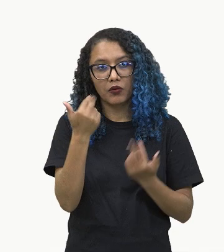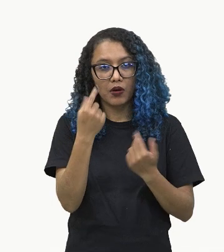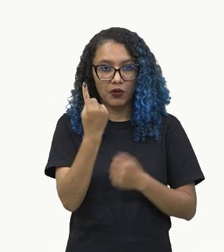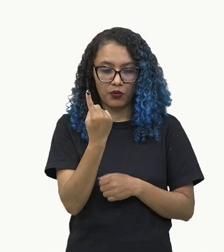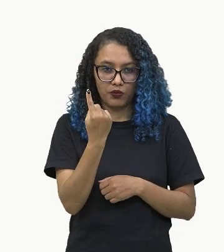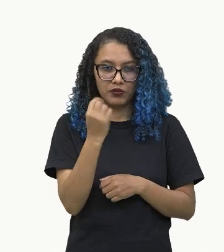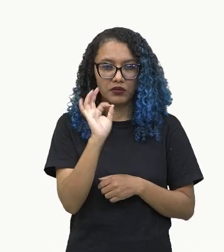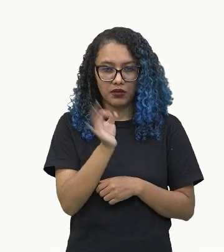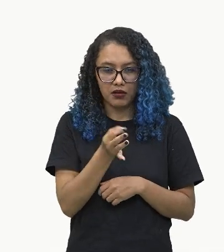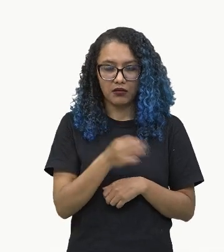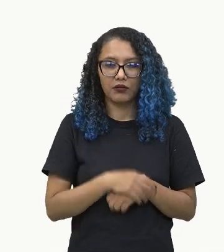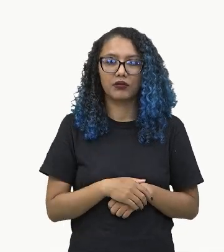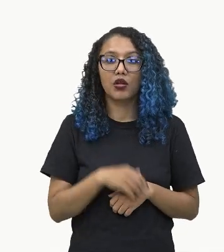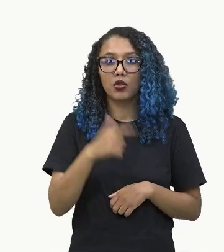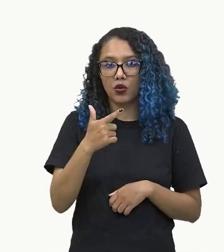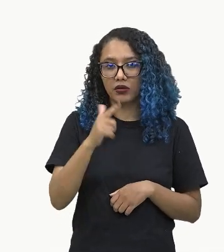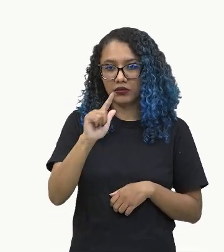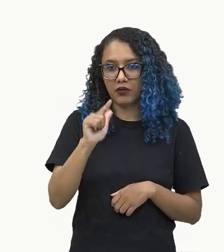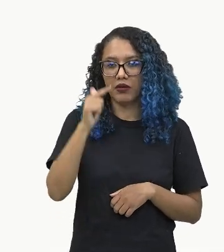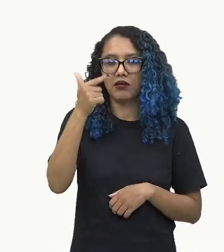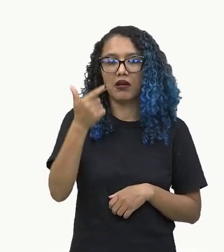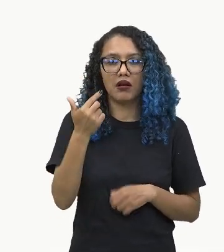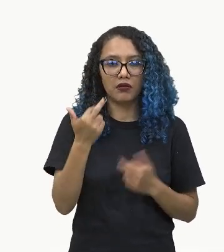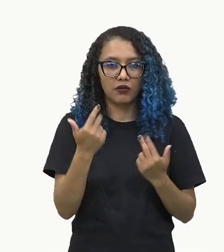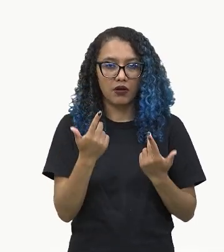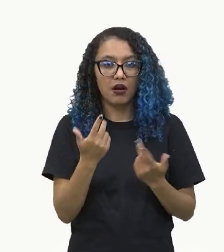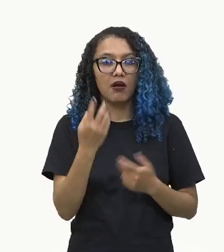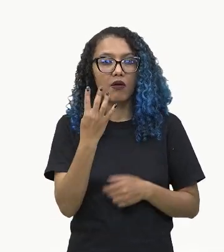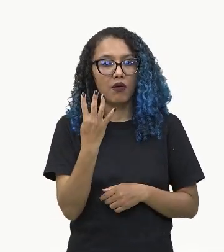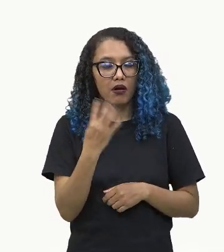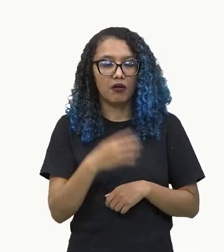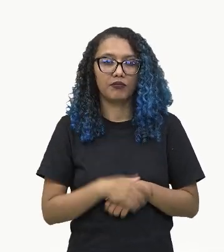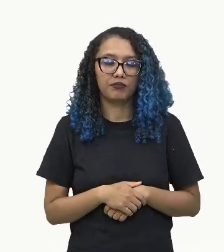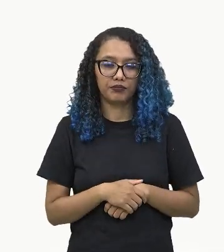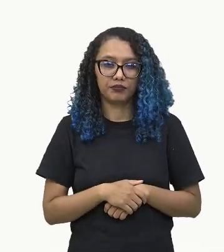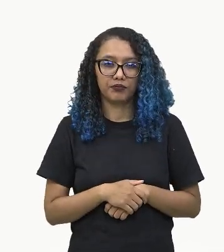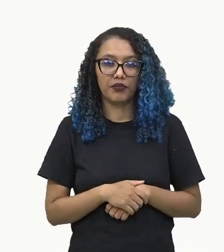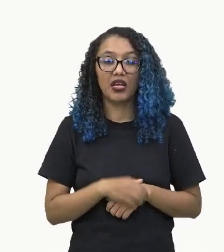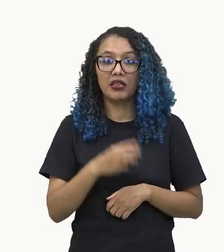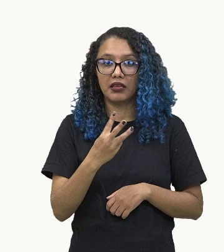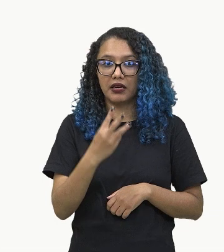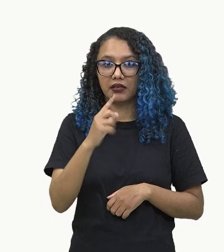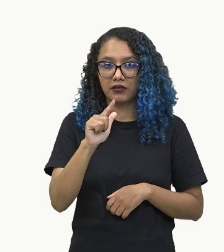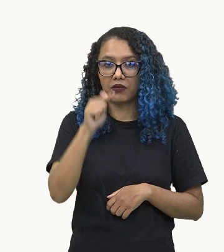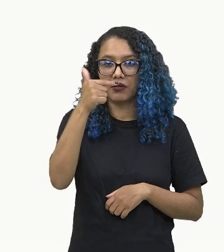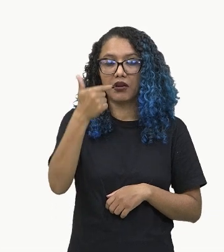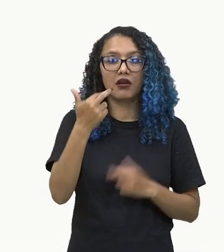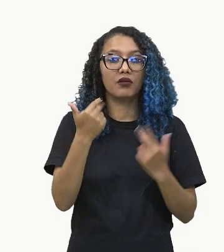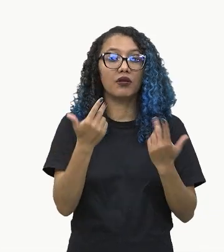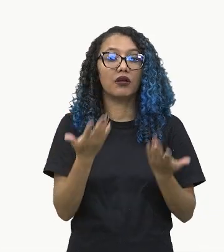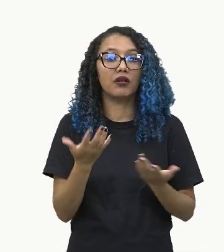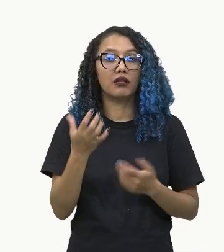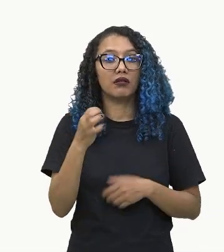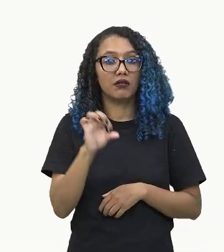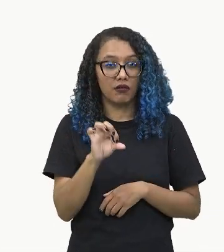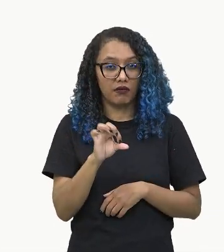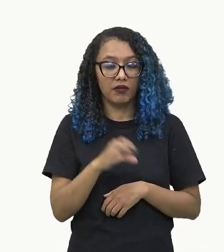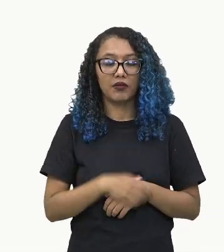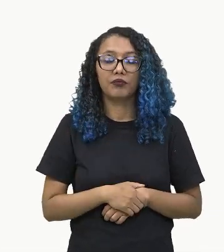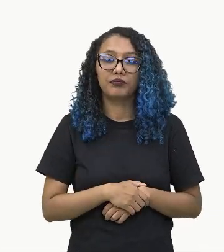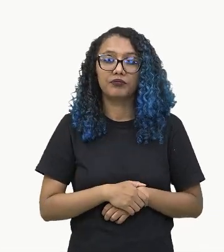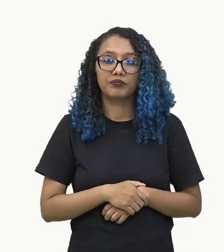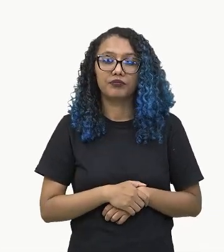1. 2 elevado ao quadrado é 4. 3 elevado ao quadrado é